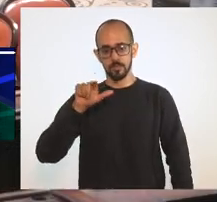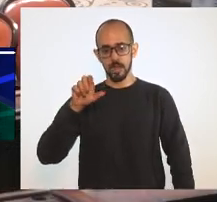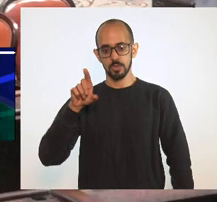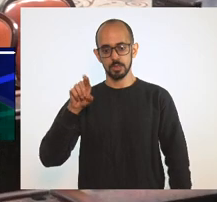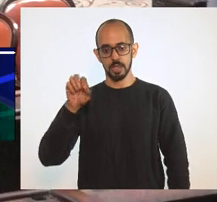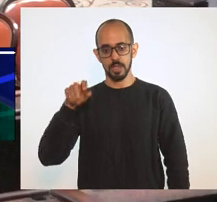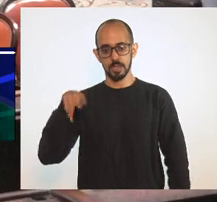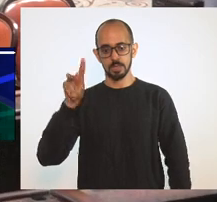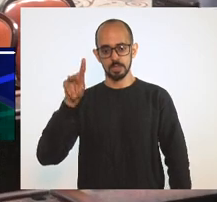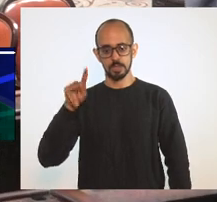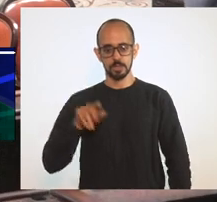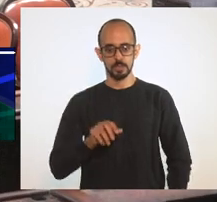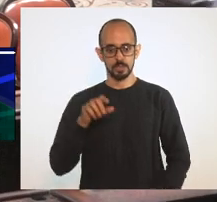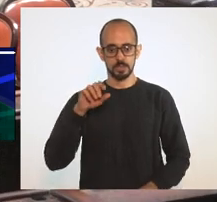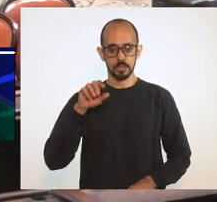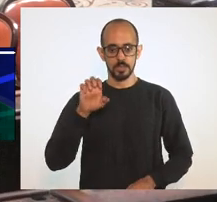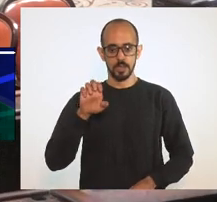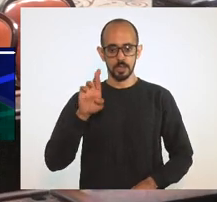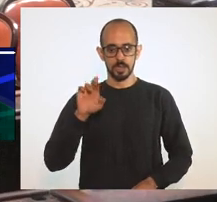Ellington.